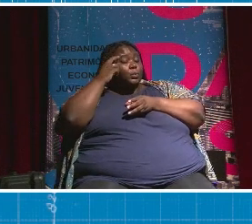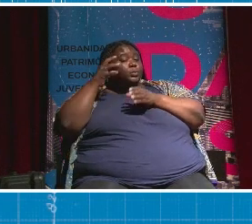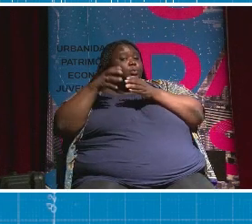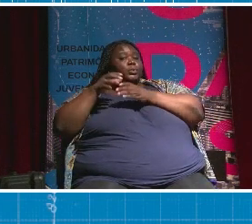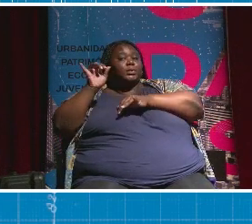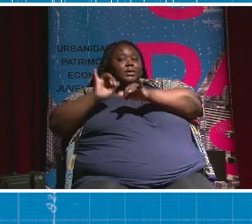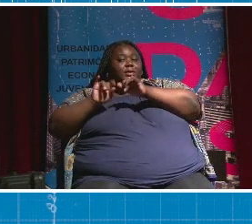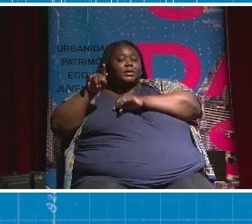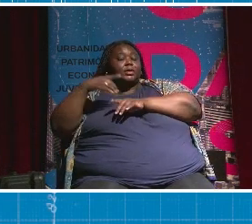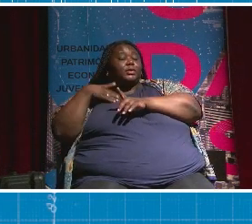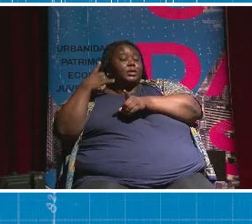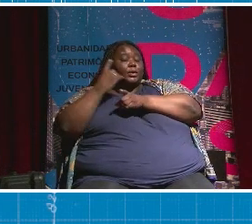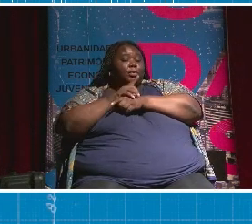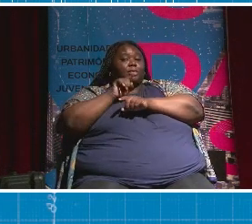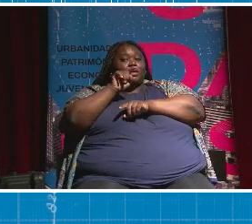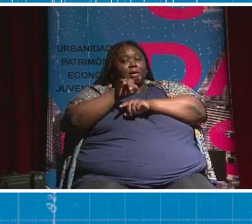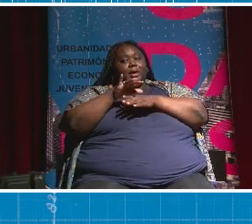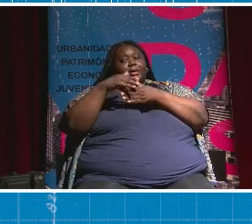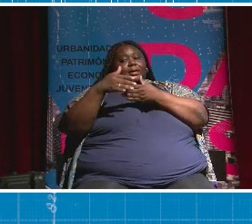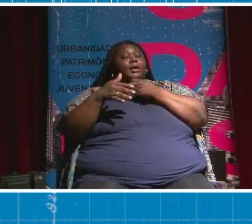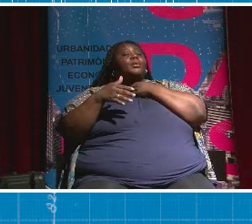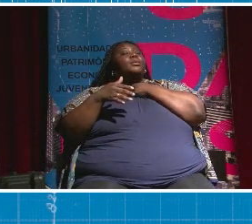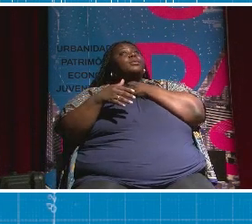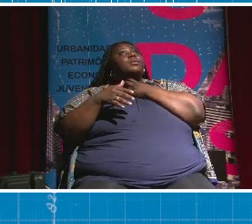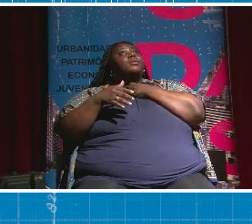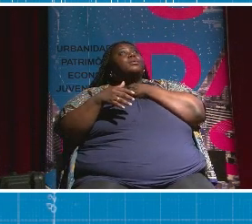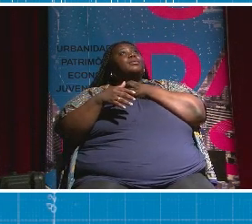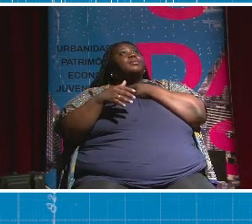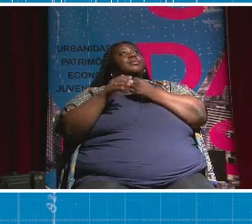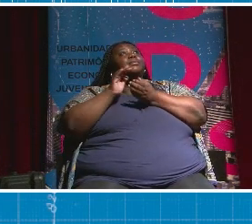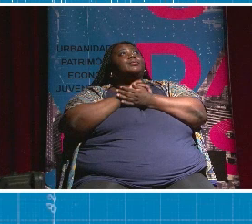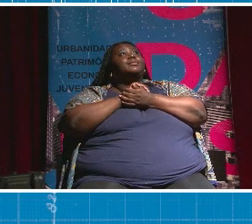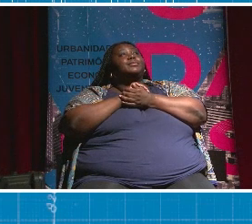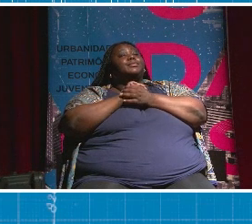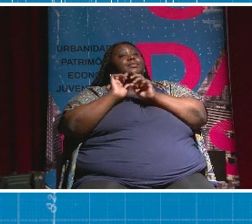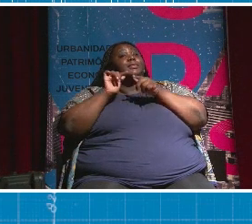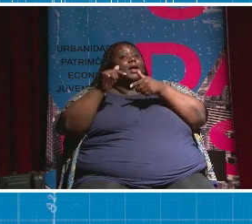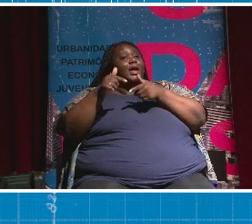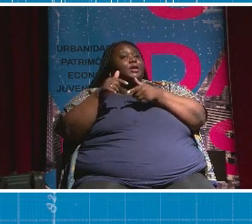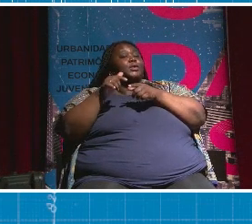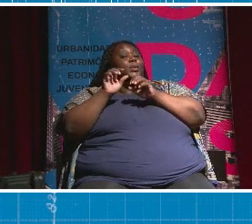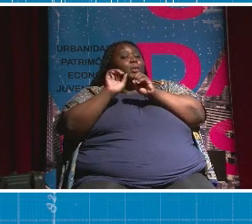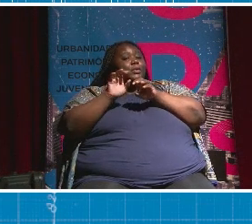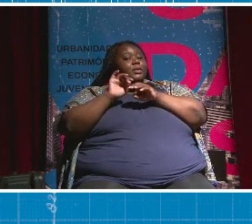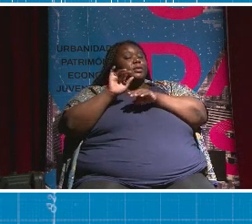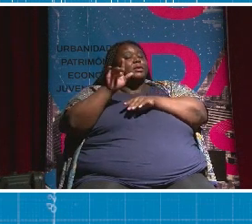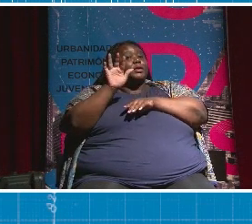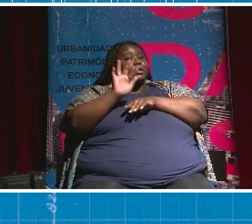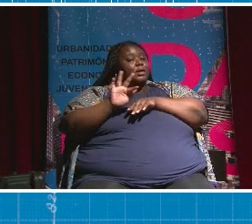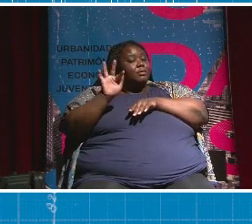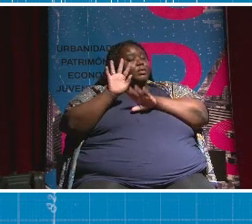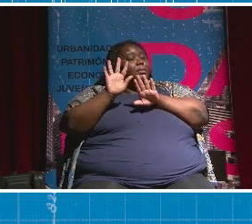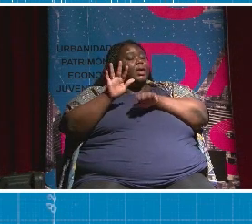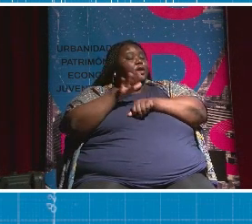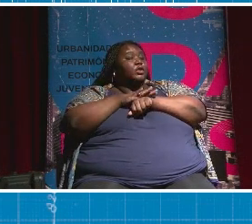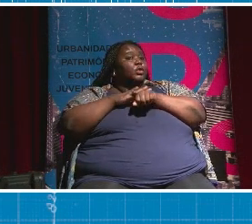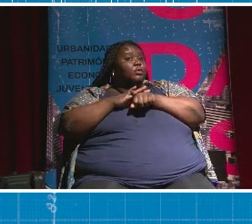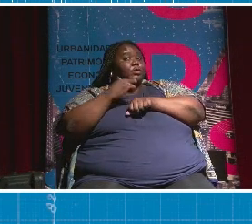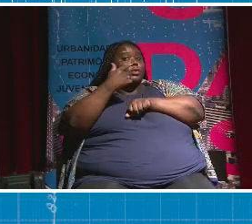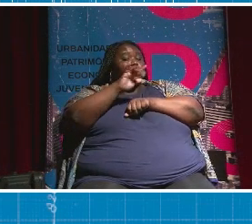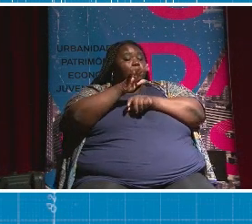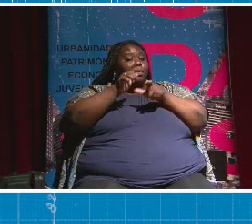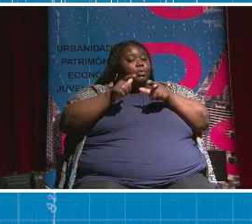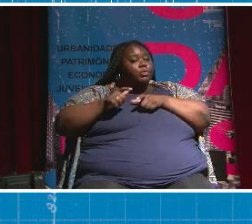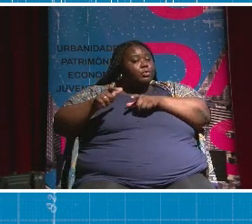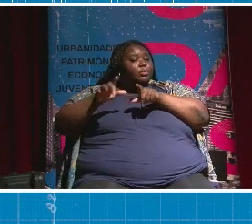que a gente se encontra. Então, de certa forma, atuo no ensino superior, mas sempre buscando diálogos com outros